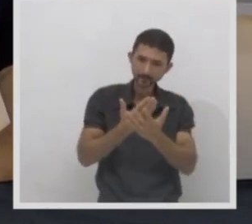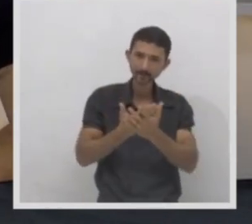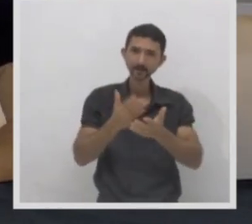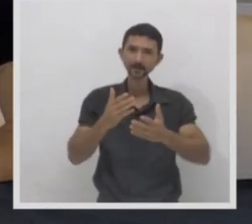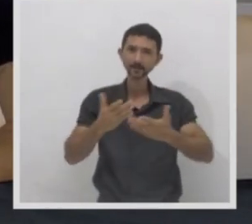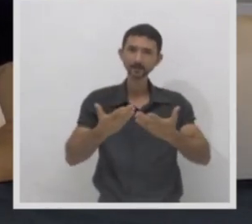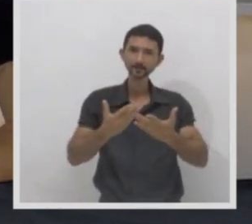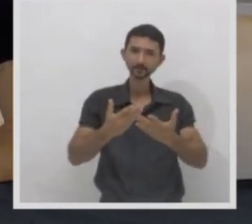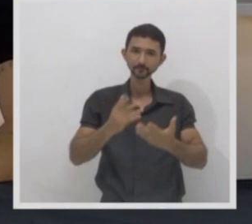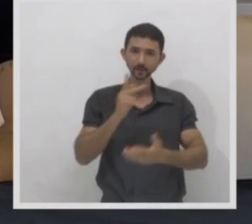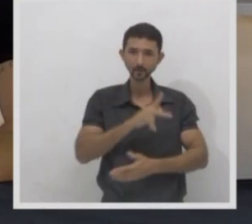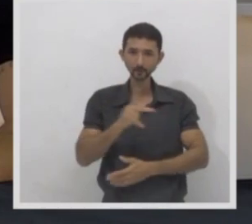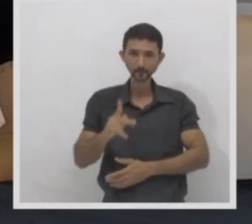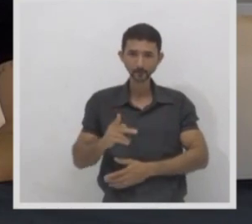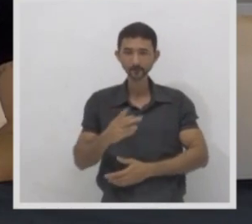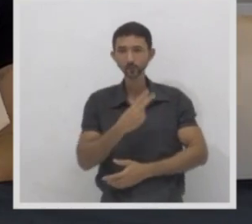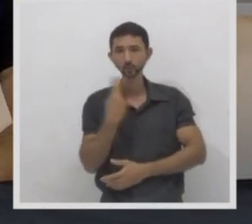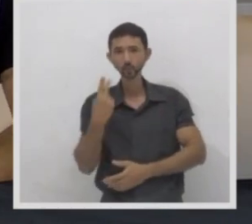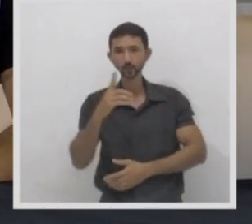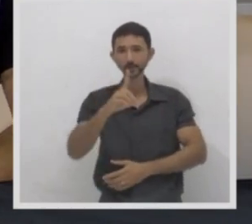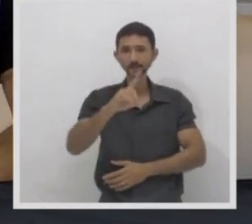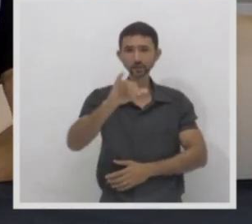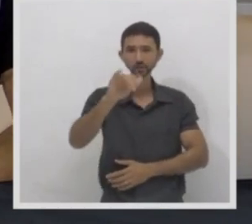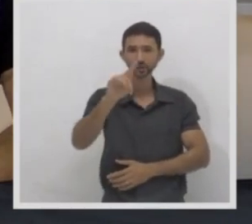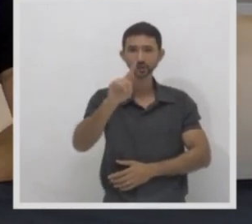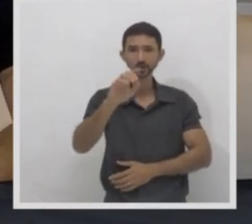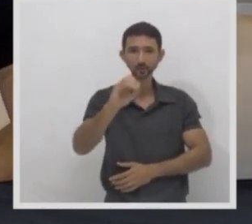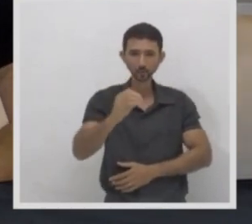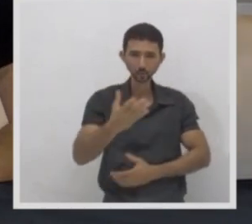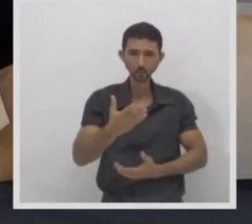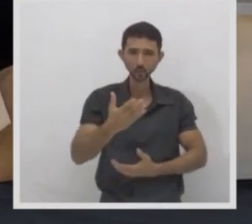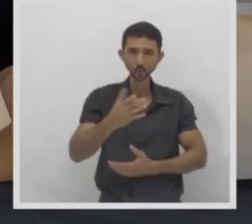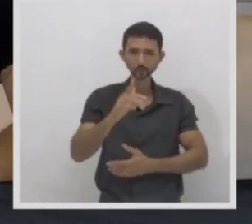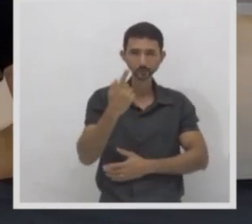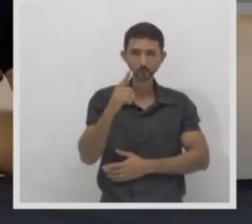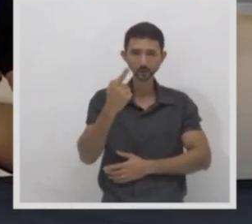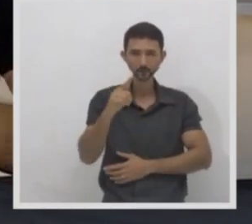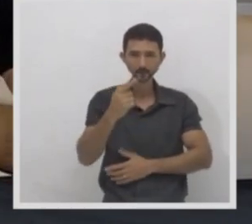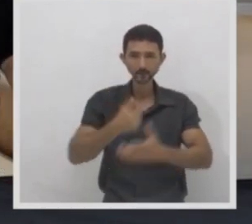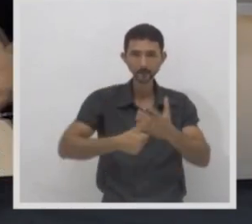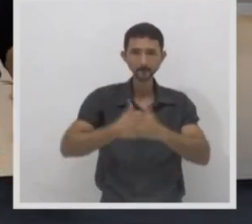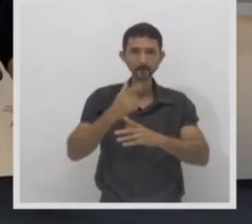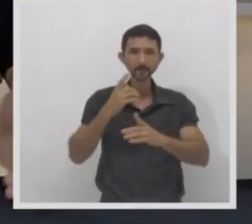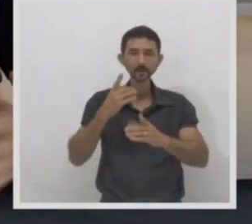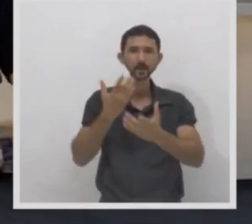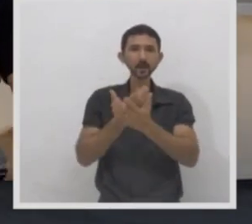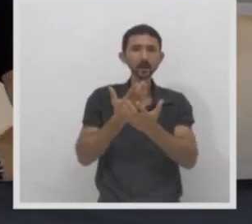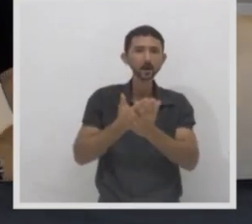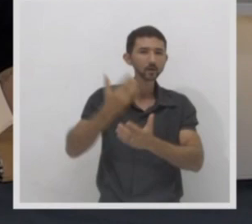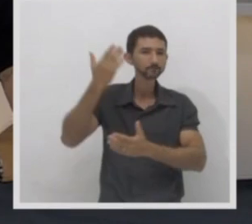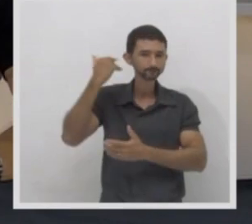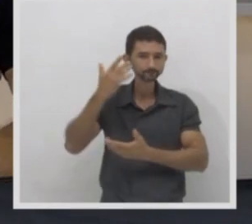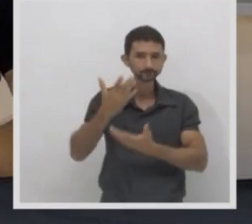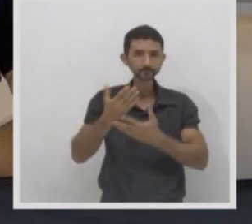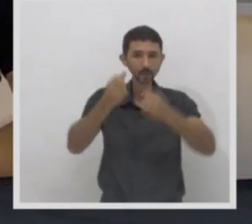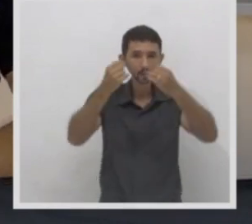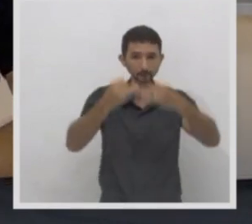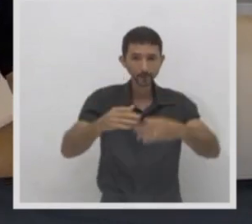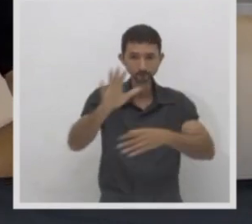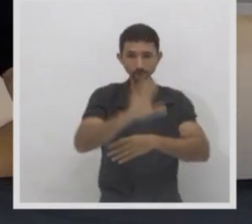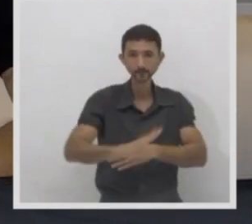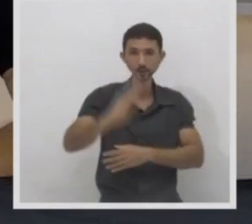professor Diego, de Geografia, e no nosso primeiro encontro, né, nós falamos sobre o território brasileiro,